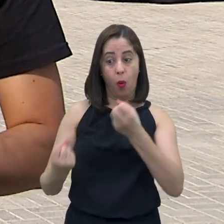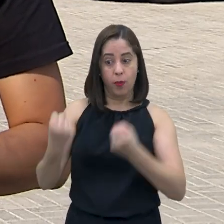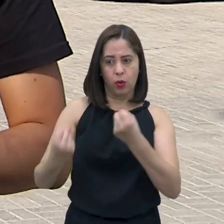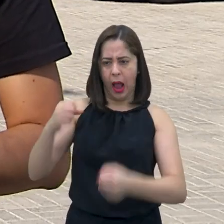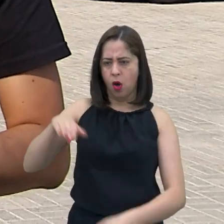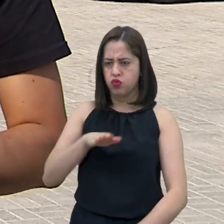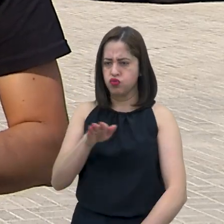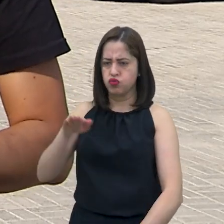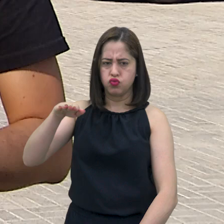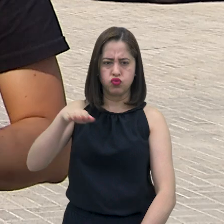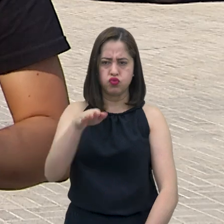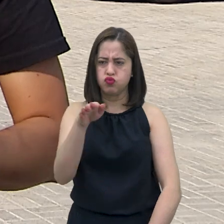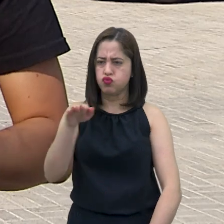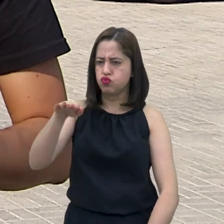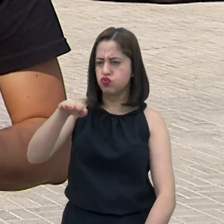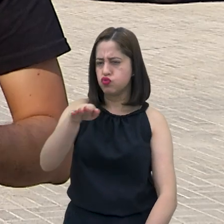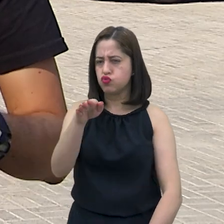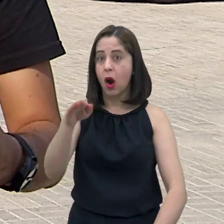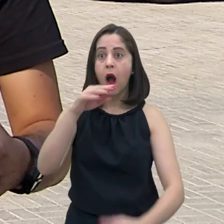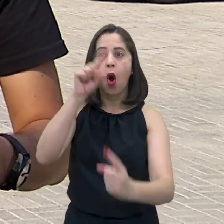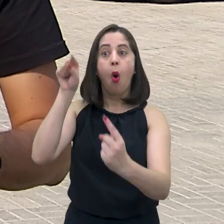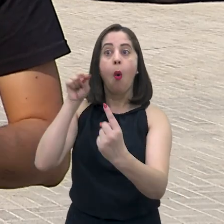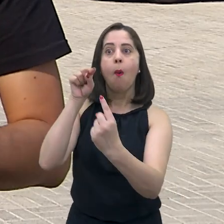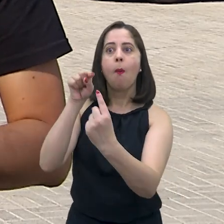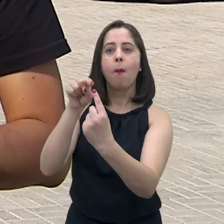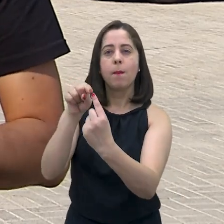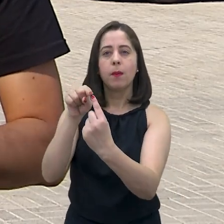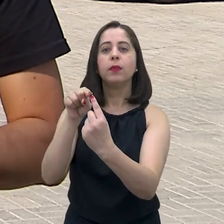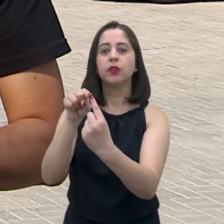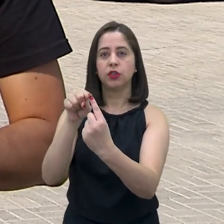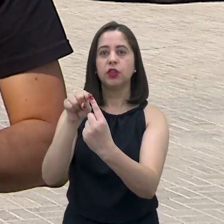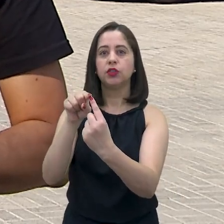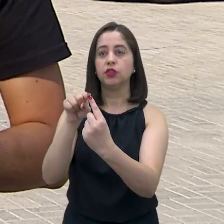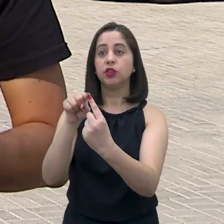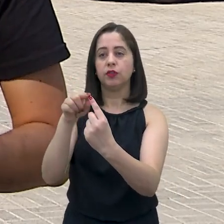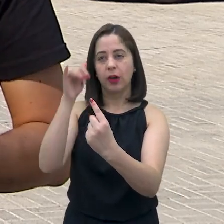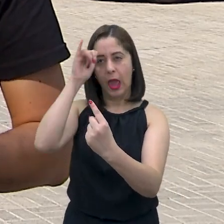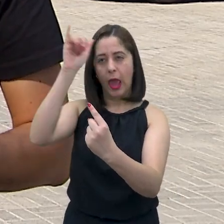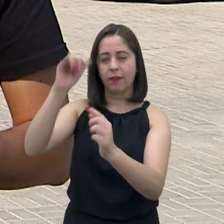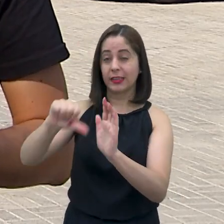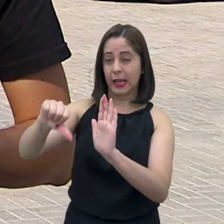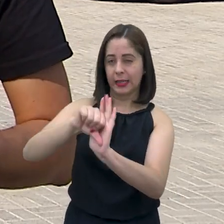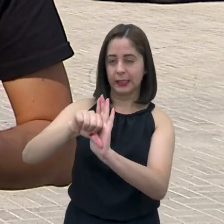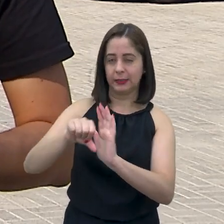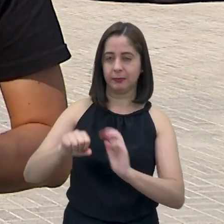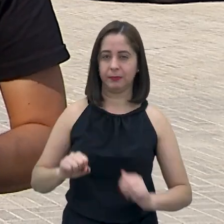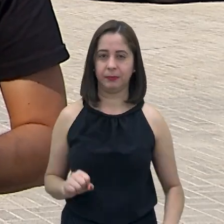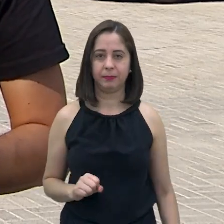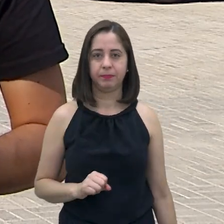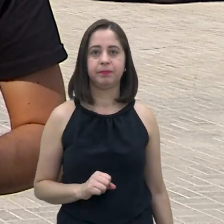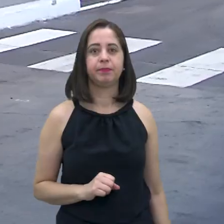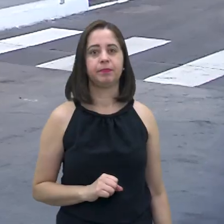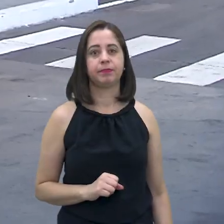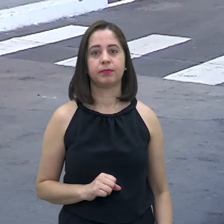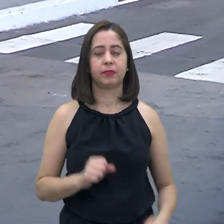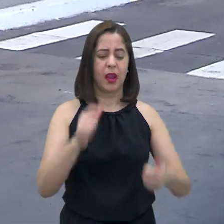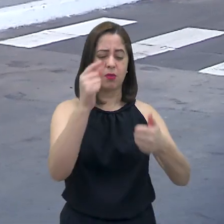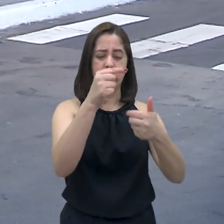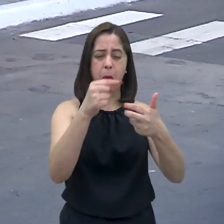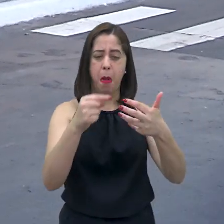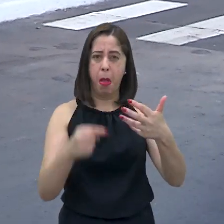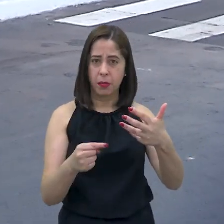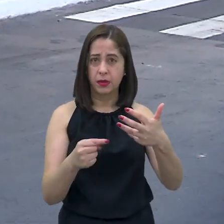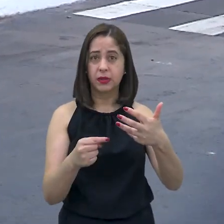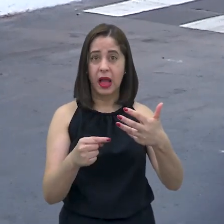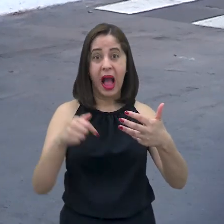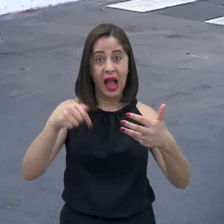ostensiva municipal, com a finalidade de embate direto aí aos crimes de maior vulto. Ao todo,